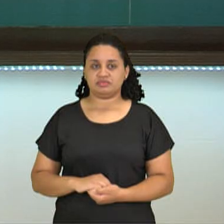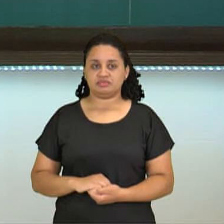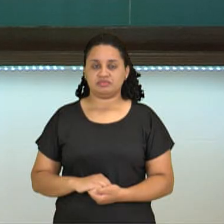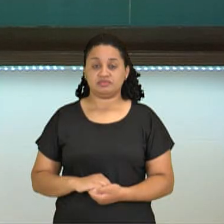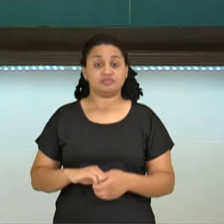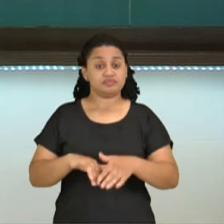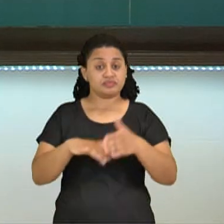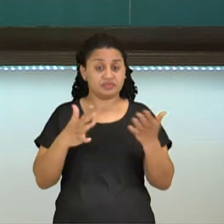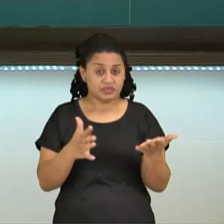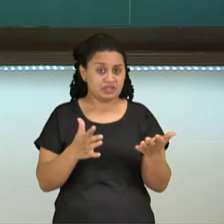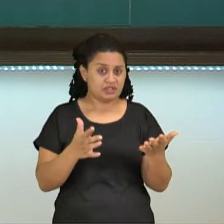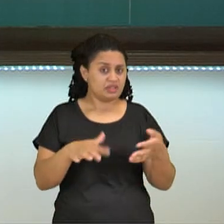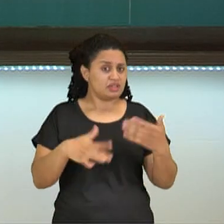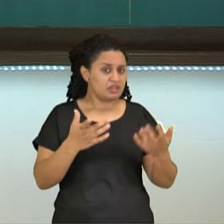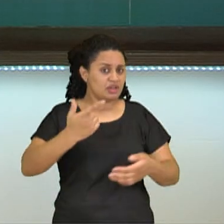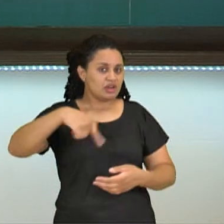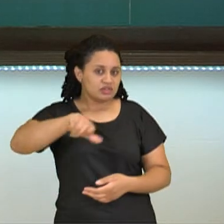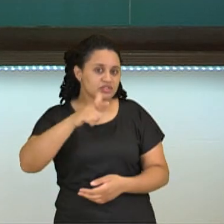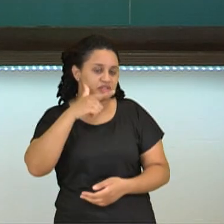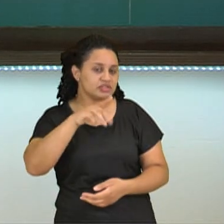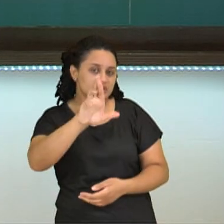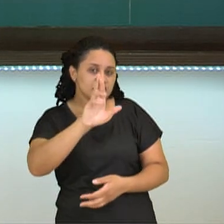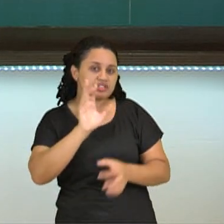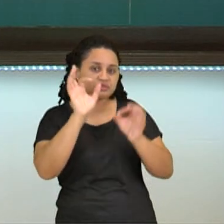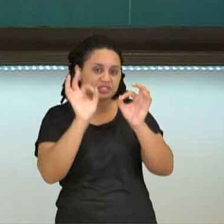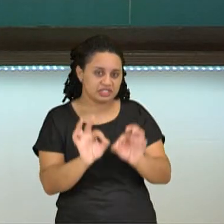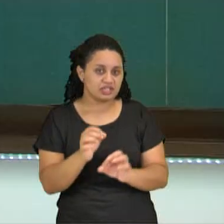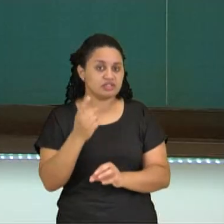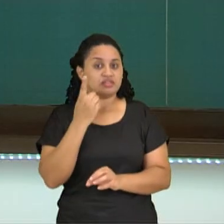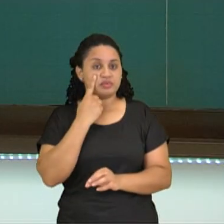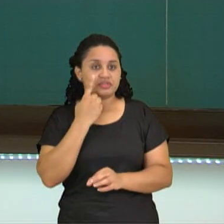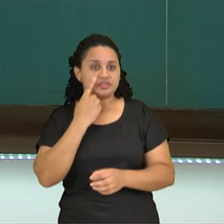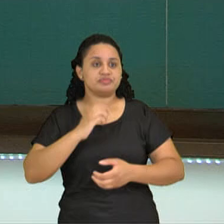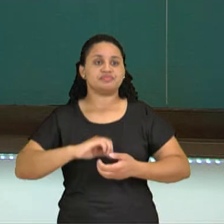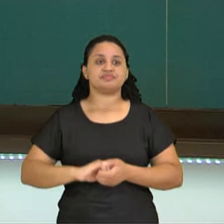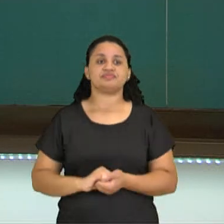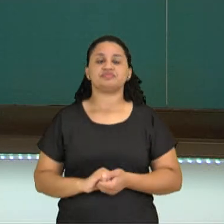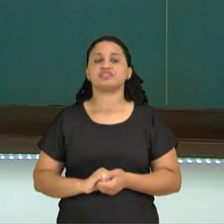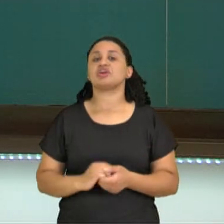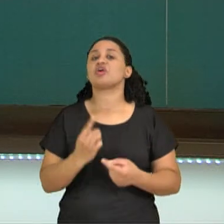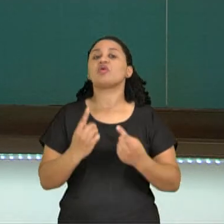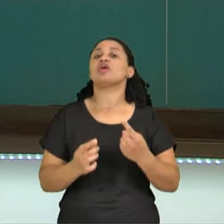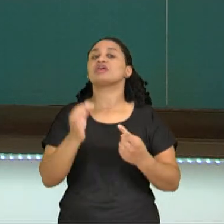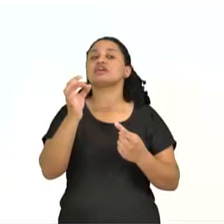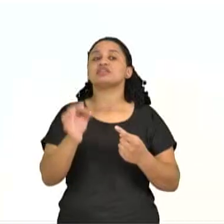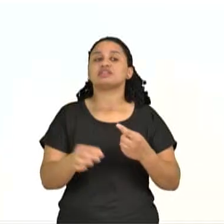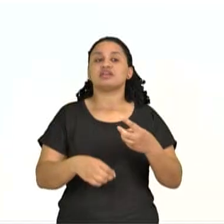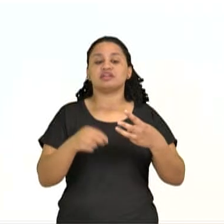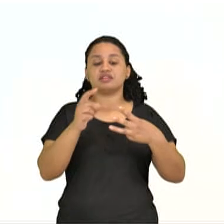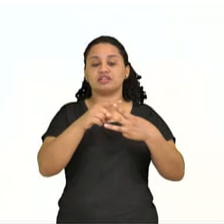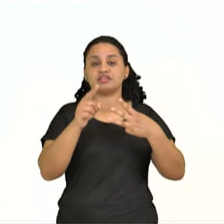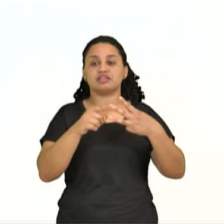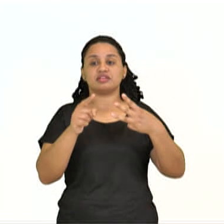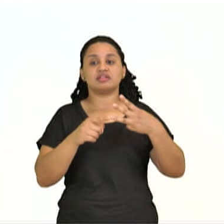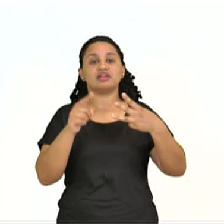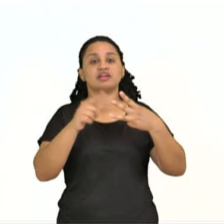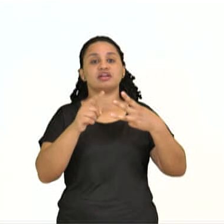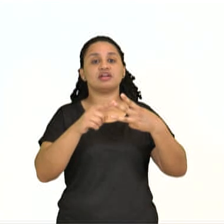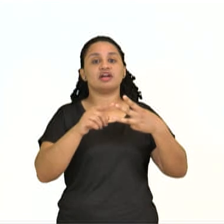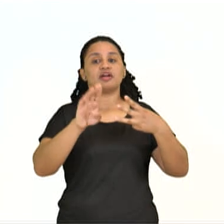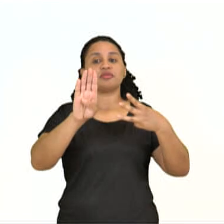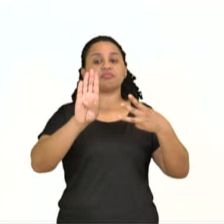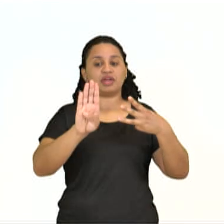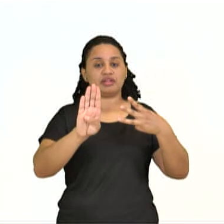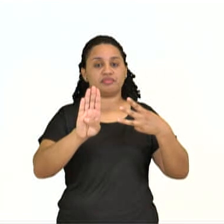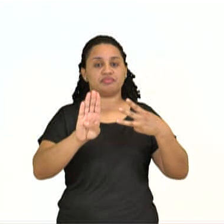E aí, pessoal, será que vocês acertaram essa? Vamos conferir? A alternativa correta é a B.